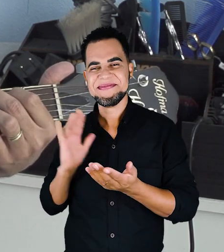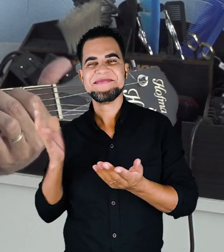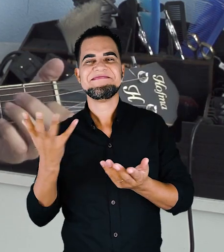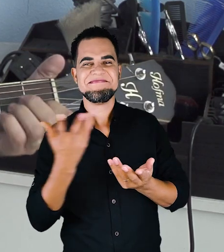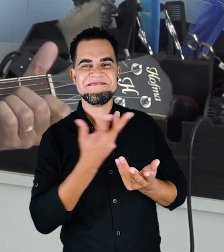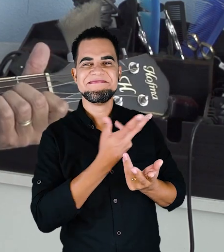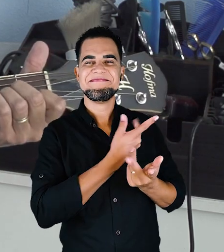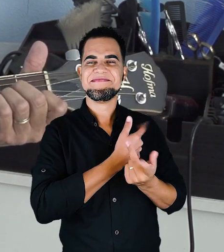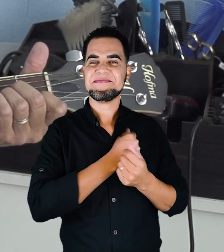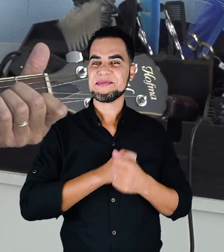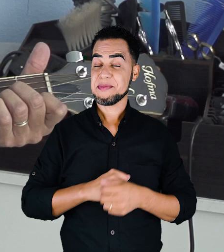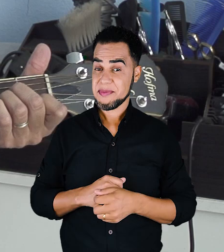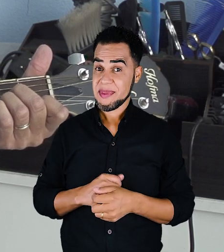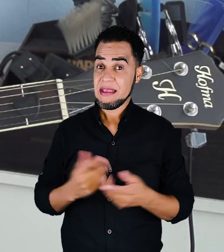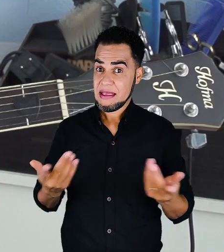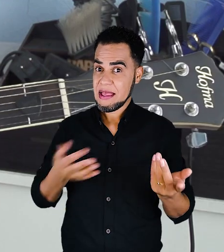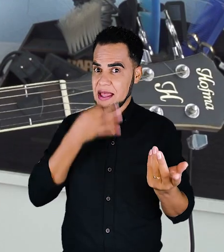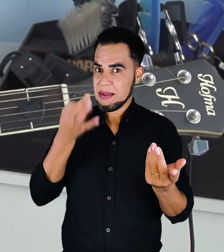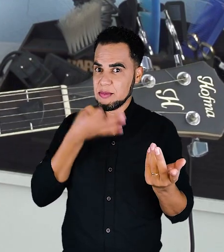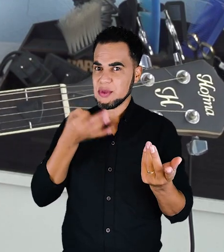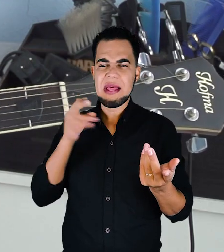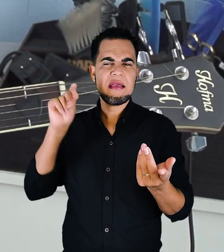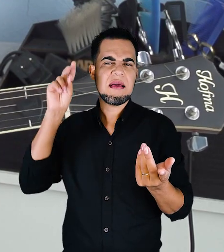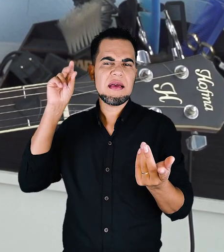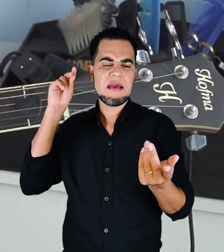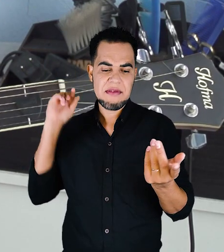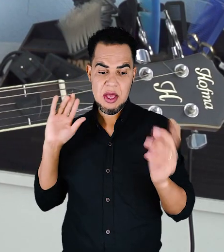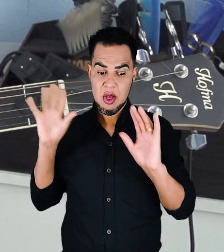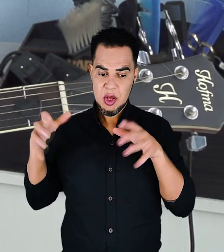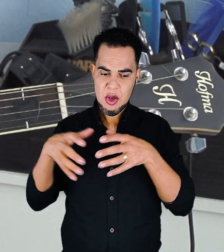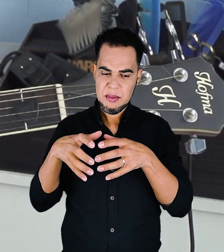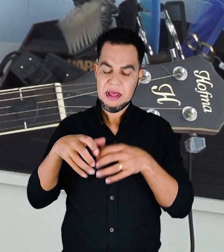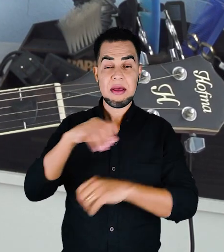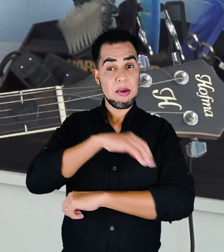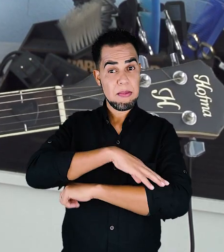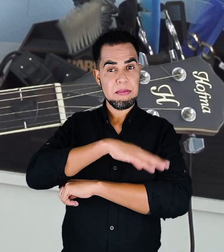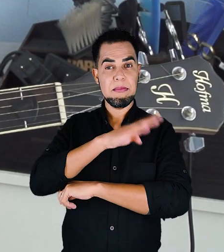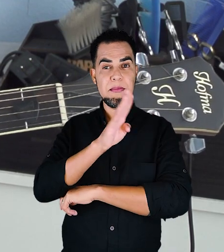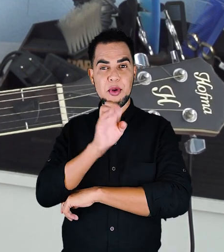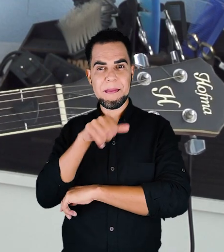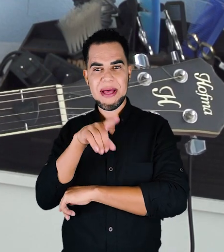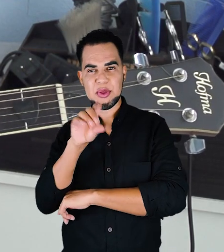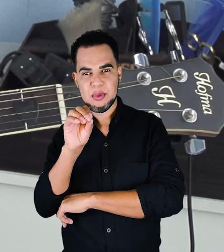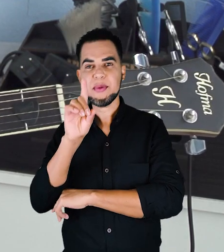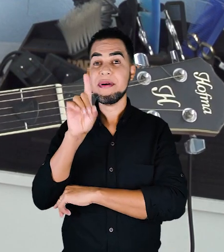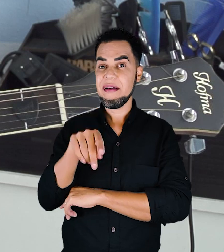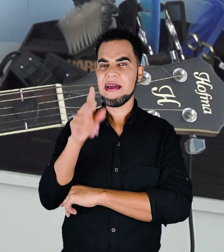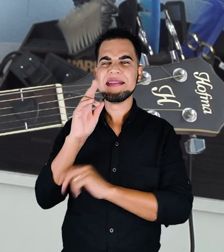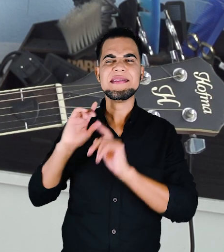nos salvar. A música desde a infância, a comunidade do Brumado, né, já é